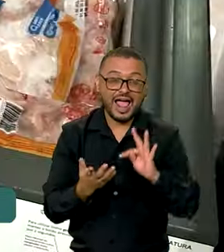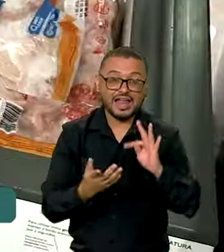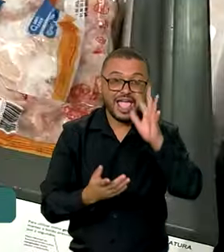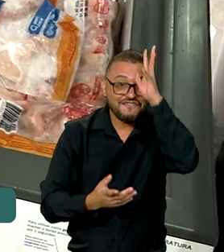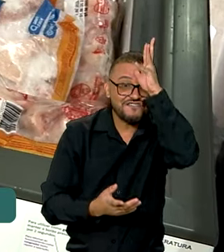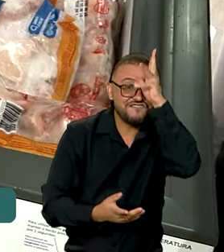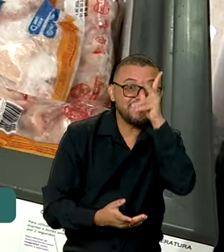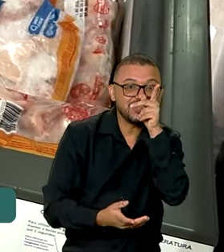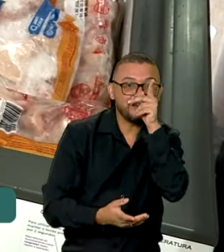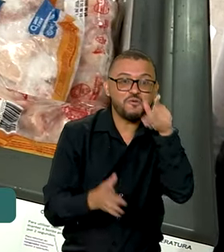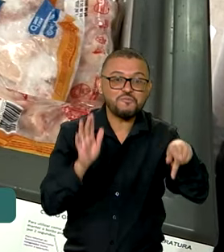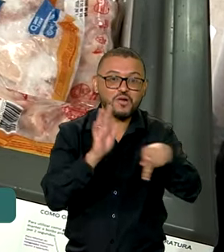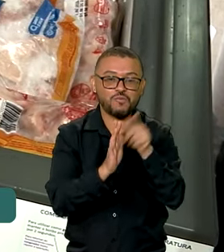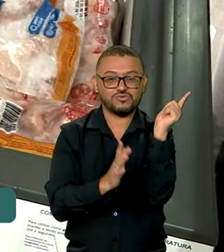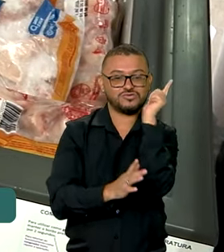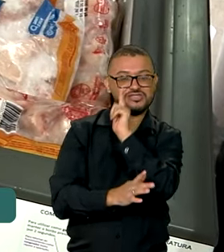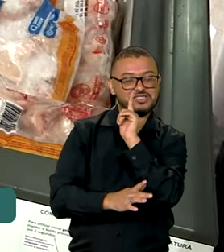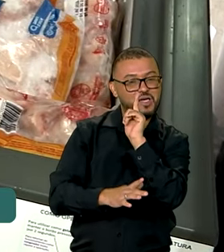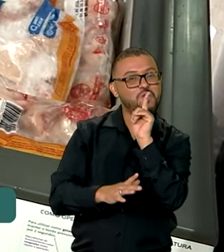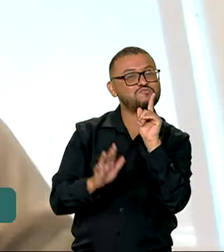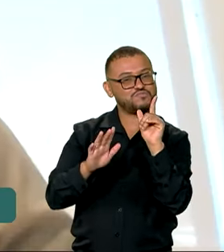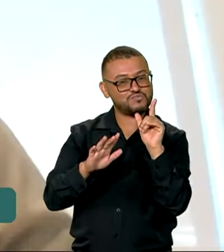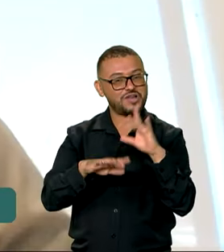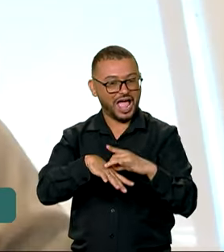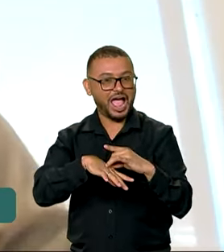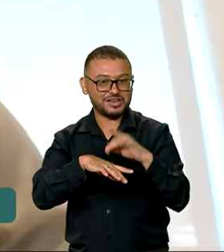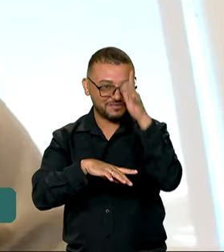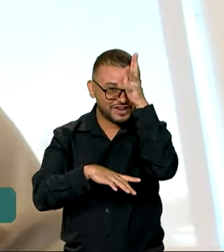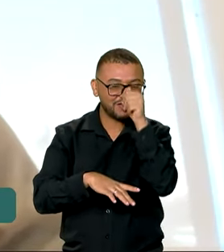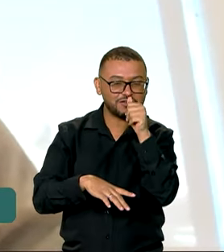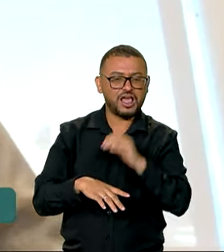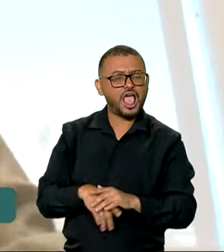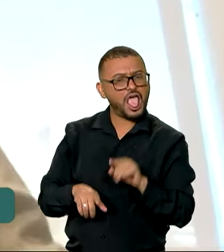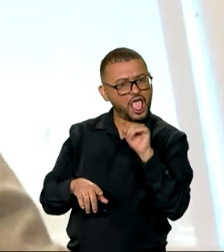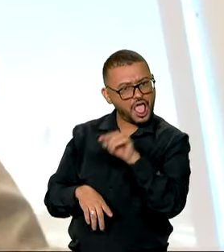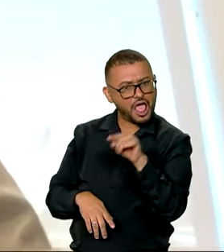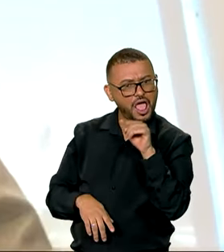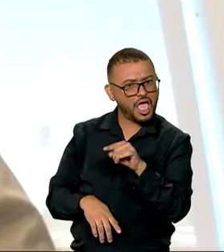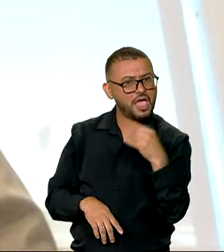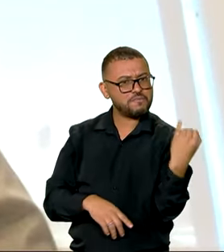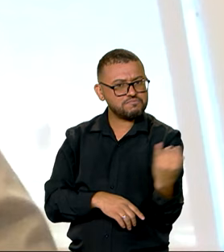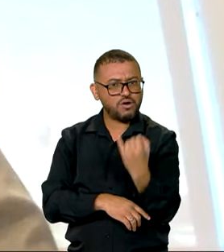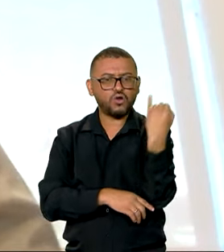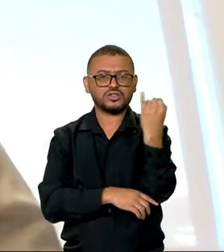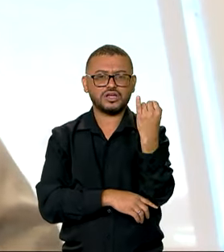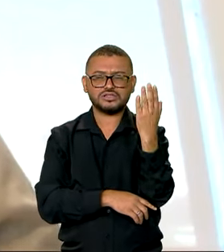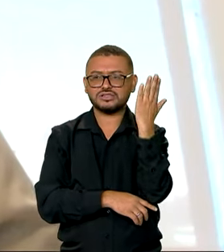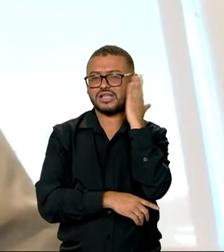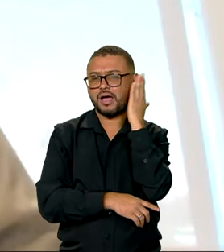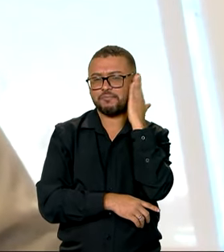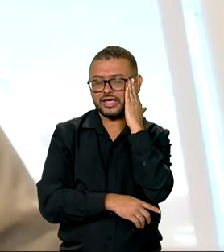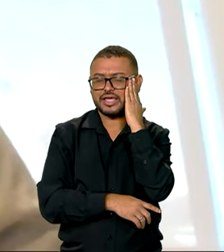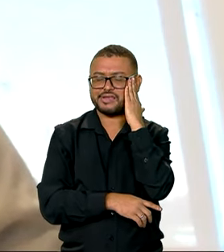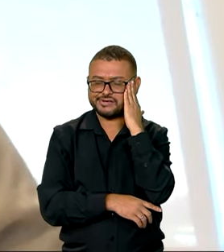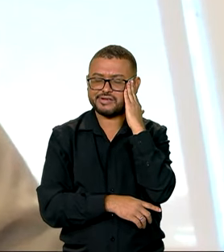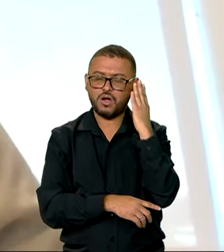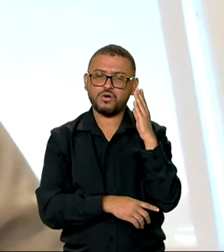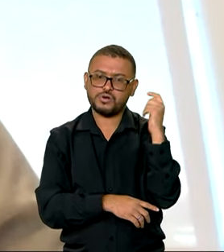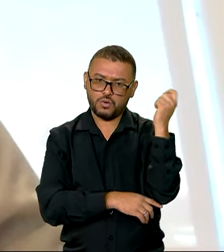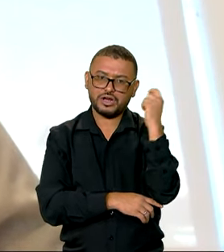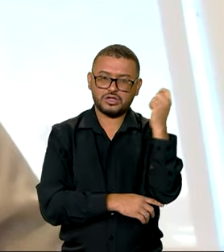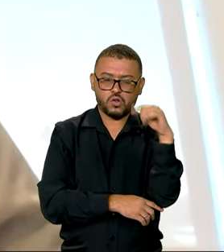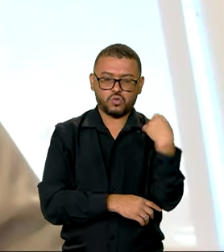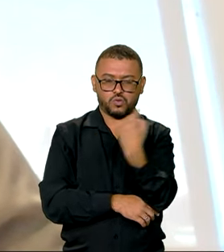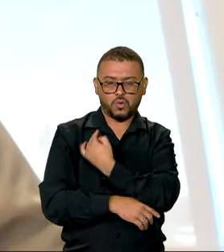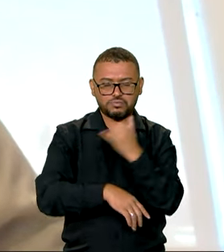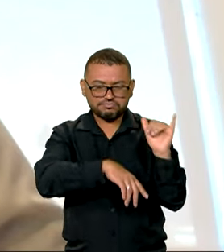de uma empresa do setor de proteína animal. É um estado extremamente importante para a nossa companhia. E essa